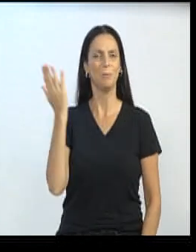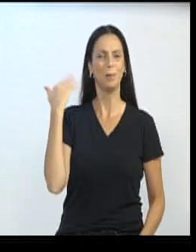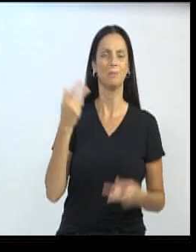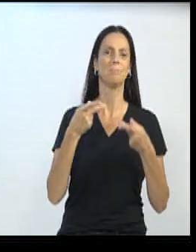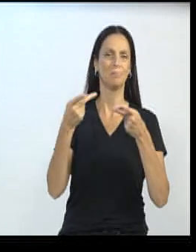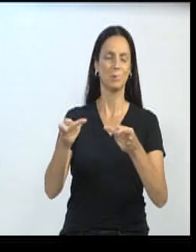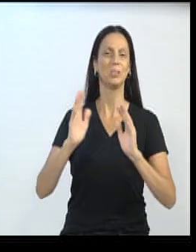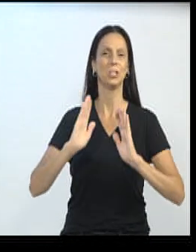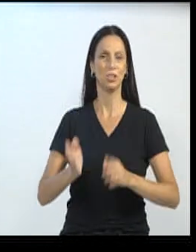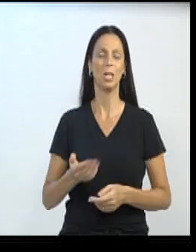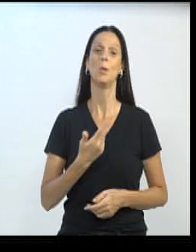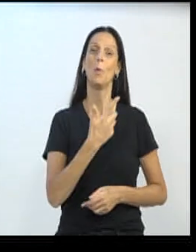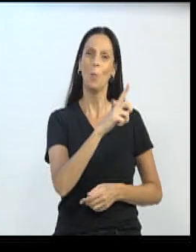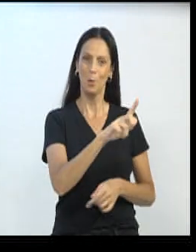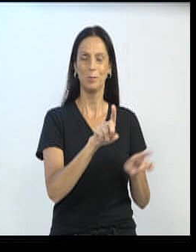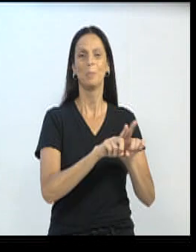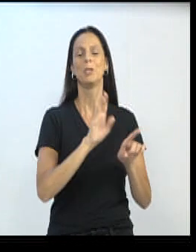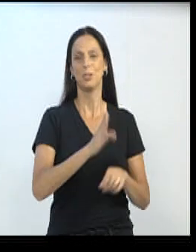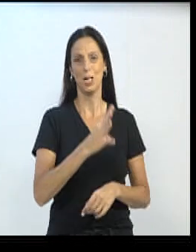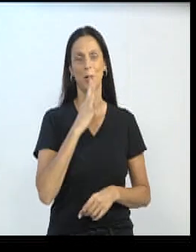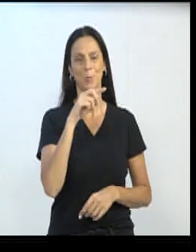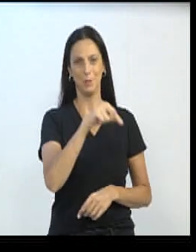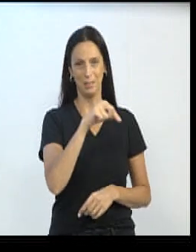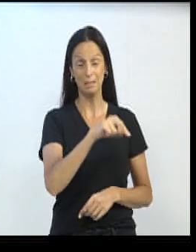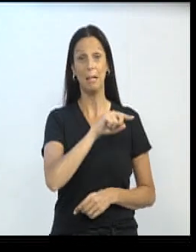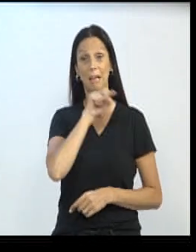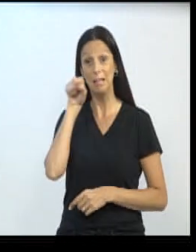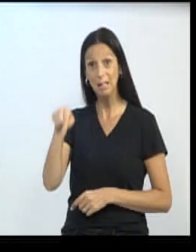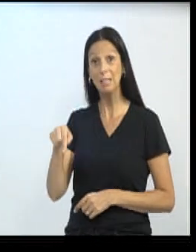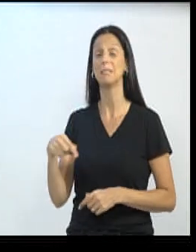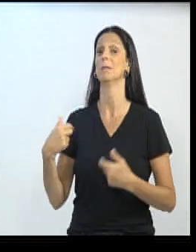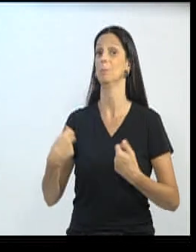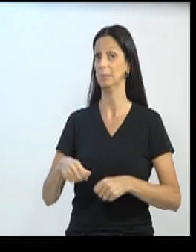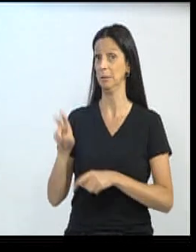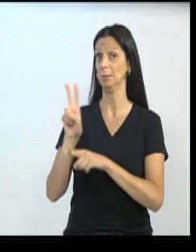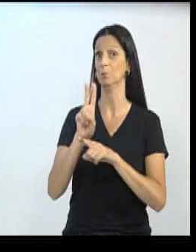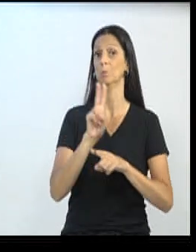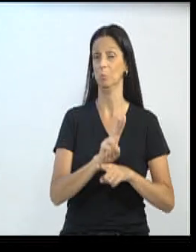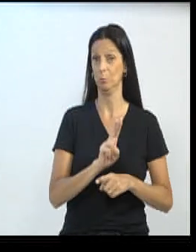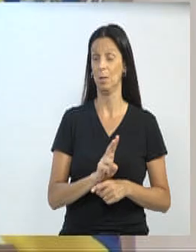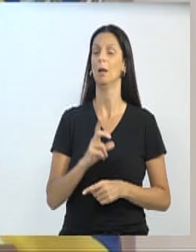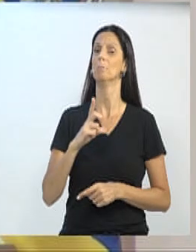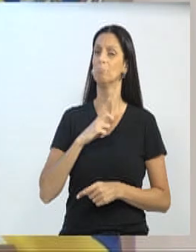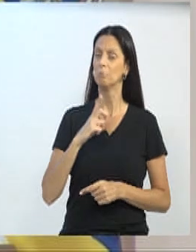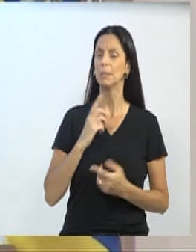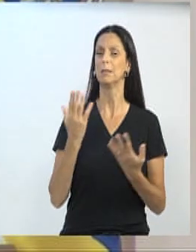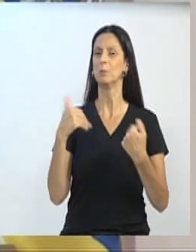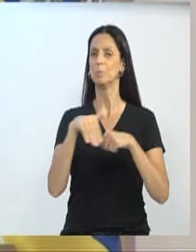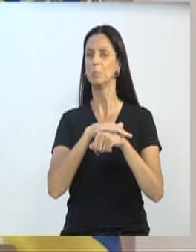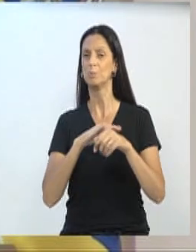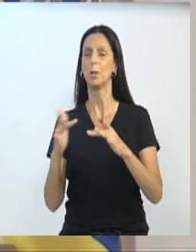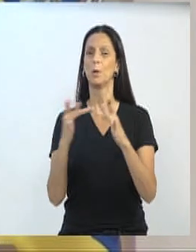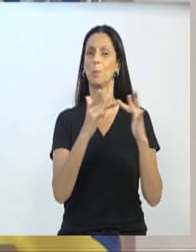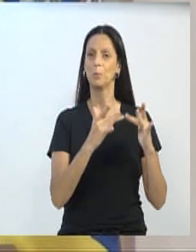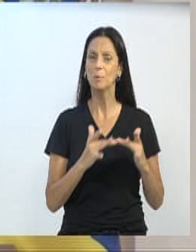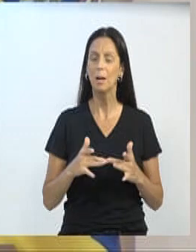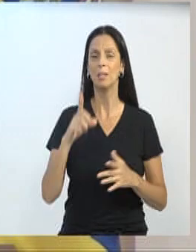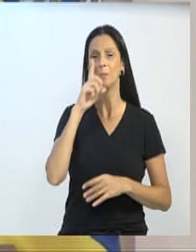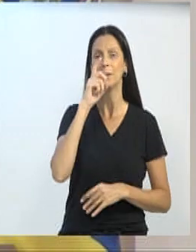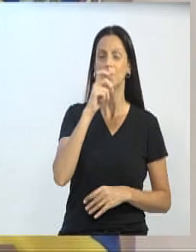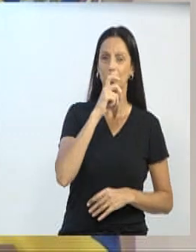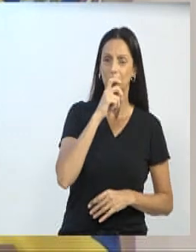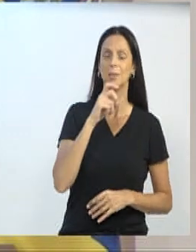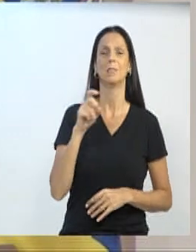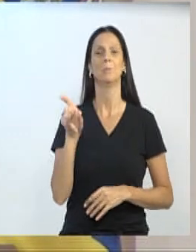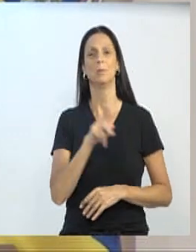estive lá no ci Arão Rebelo e precisa de um cuidado a gente tem esse esse contato com os professores com os pais da comunidade e assim também